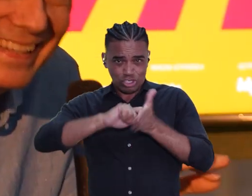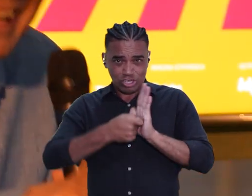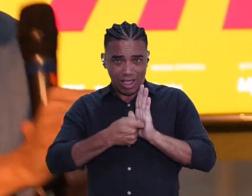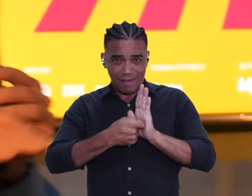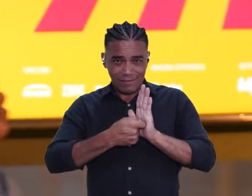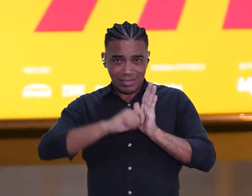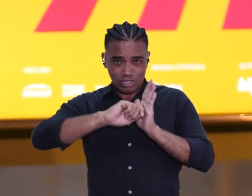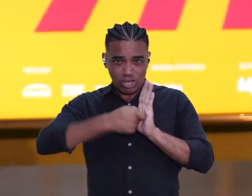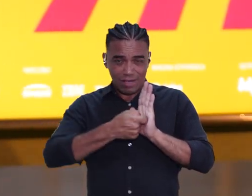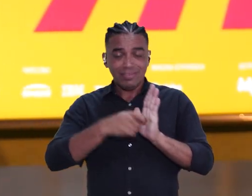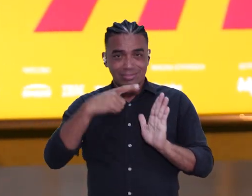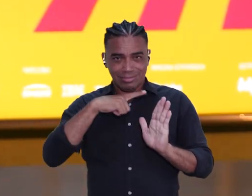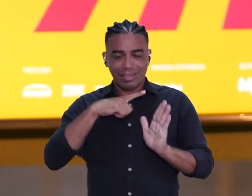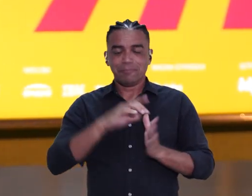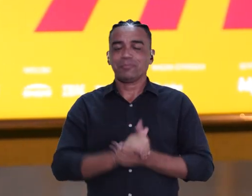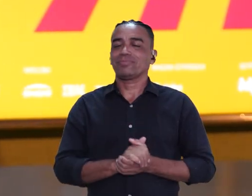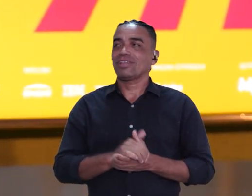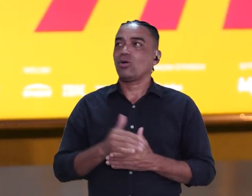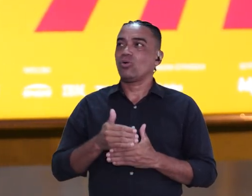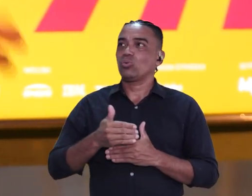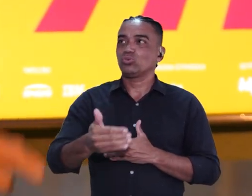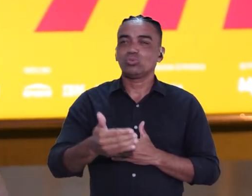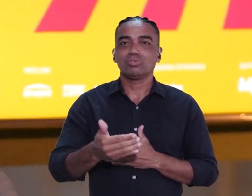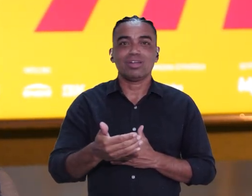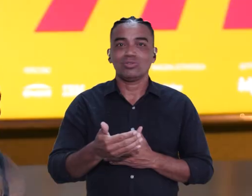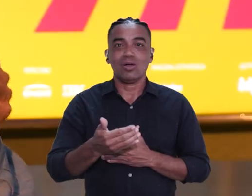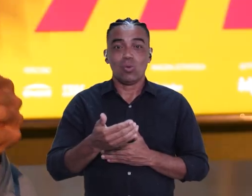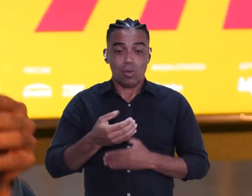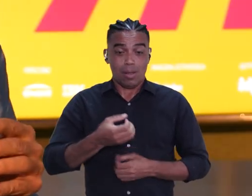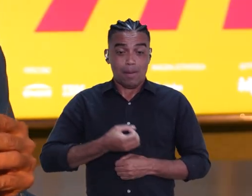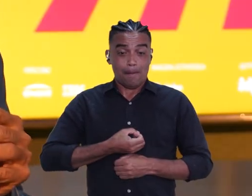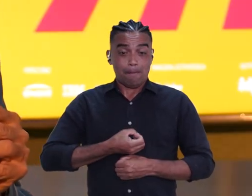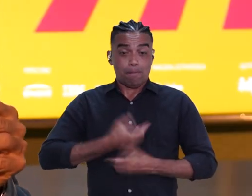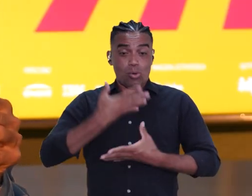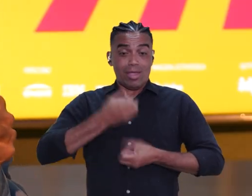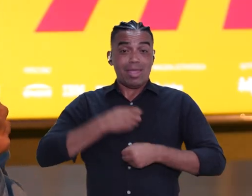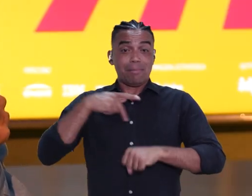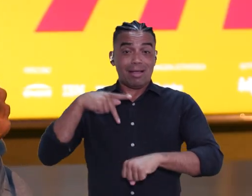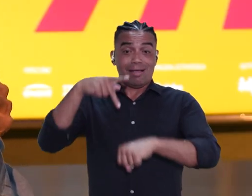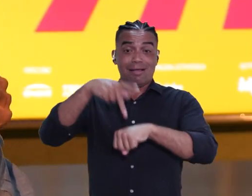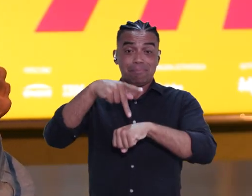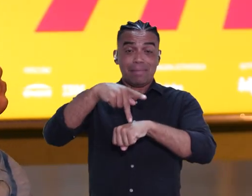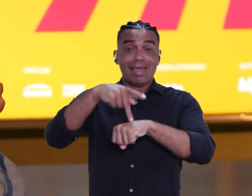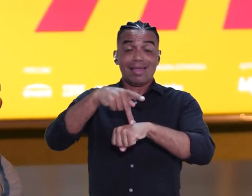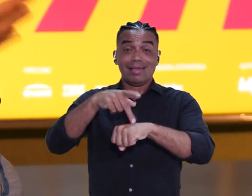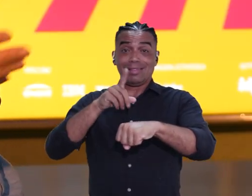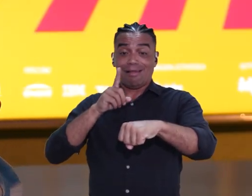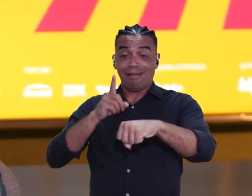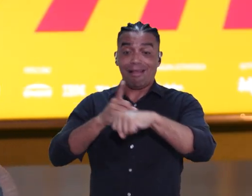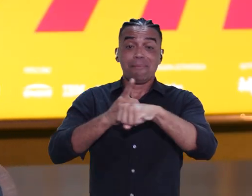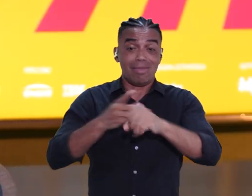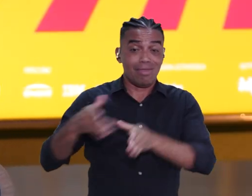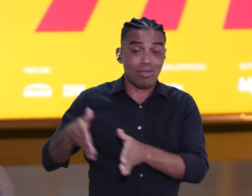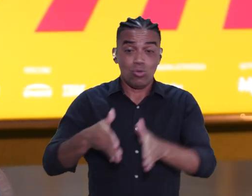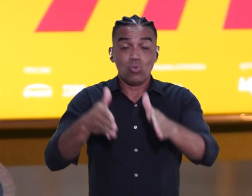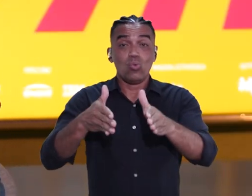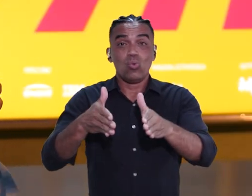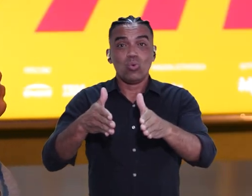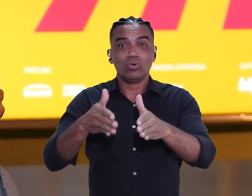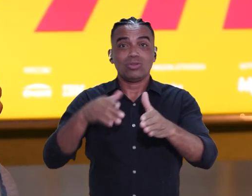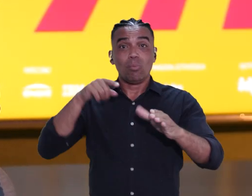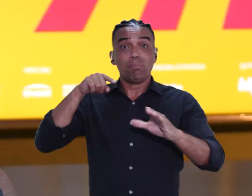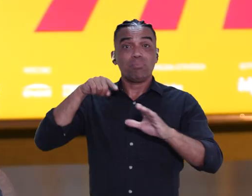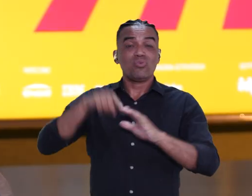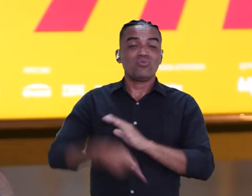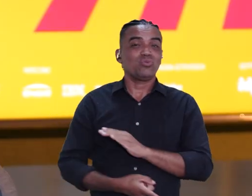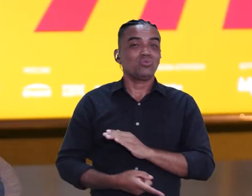chave? Então, nós podemos dizer que o poema no meio do caminho é esse. Ele penetra surdamente no reino